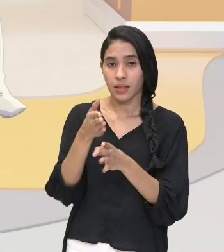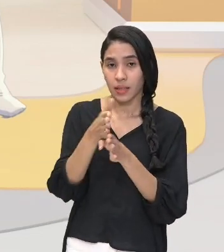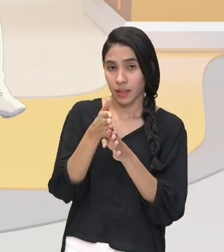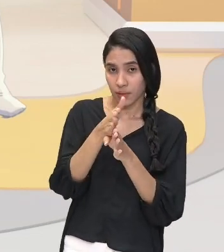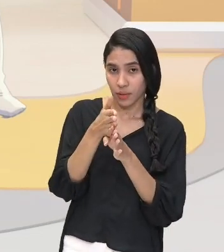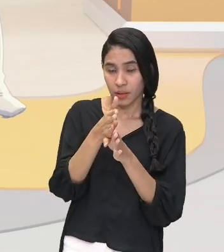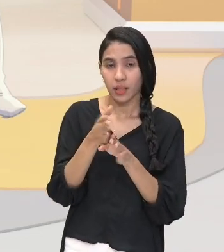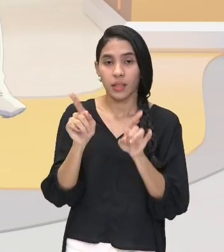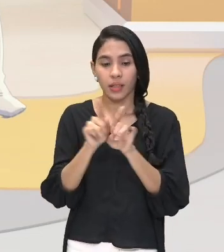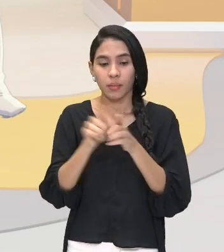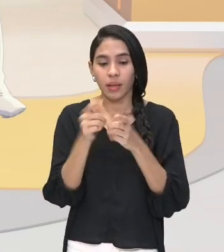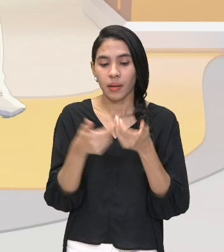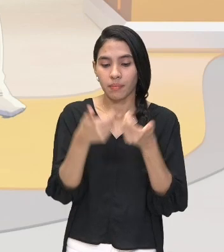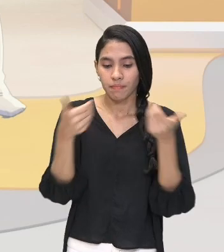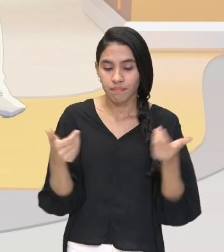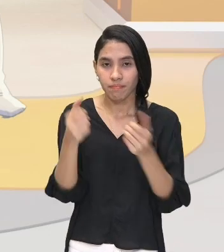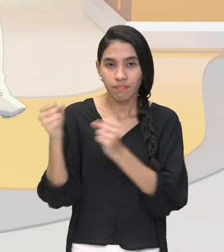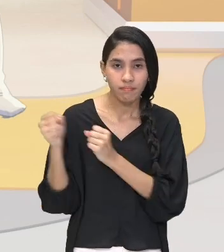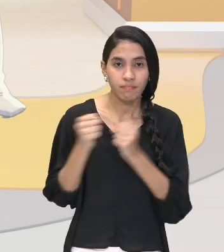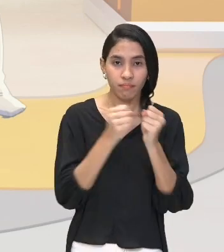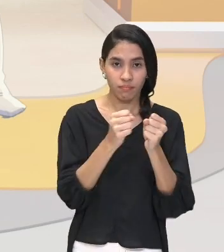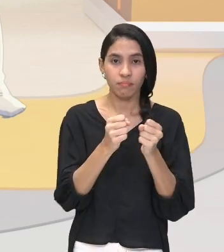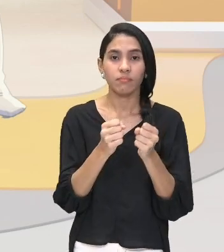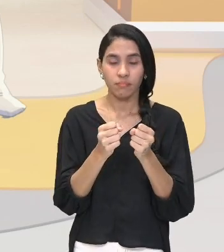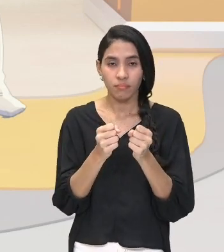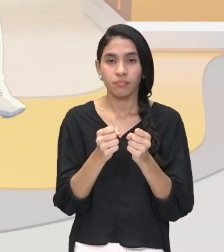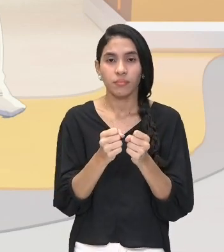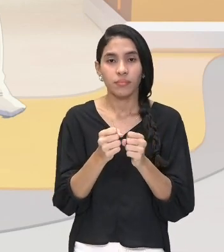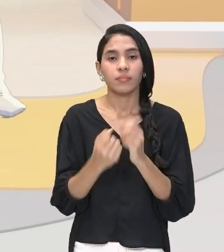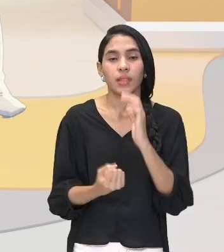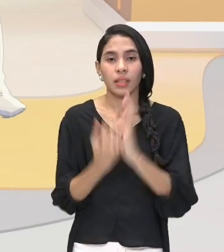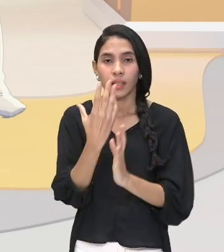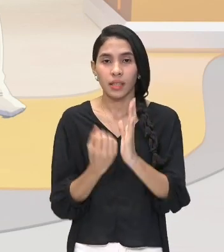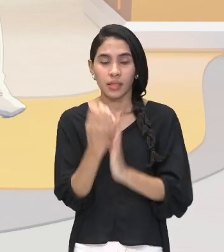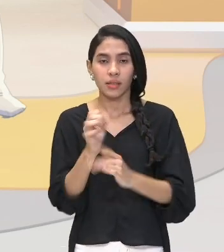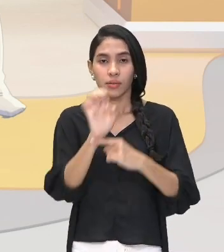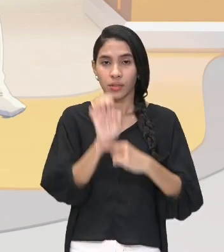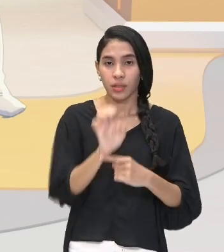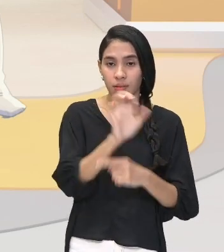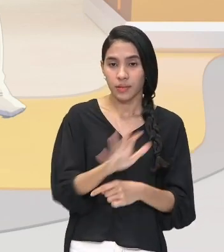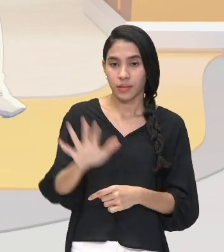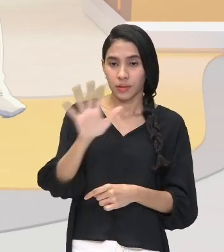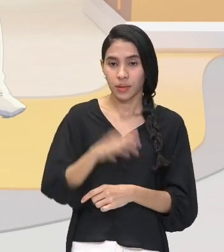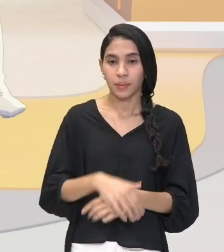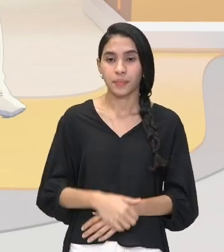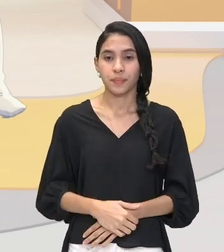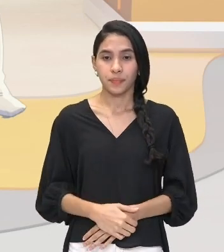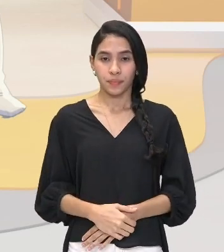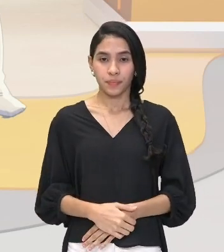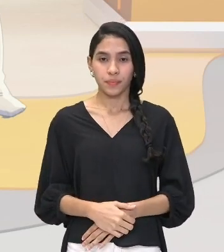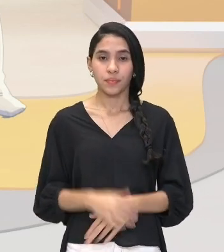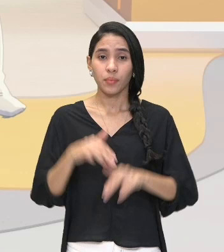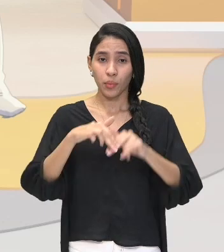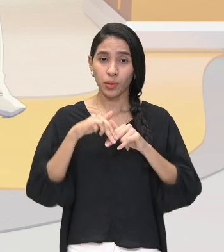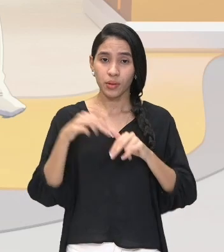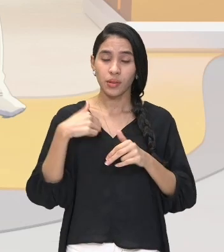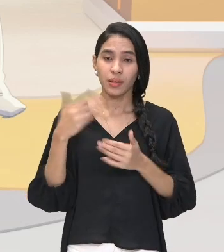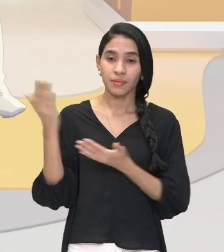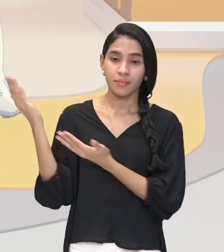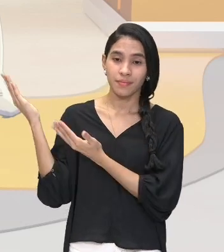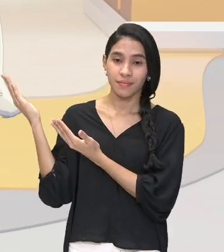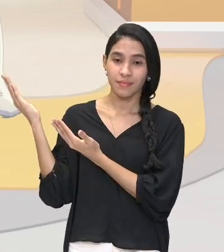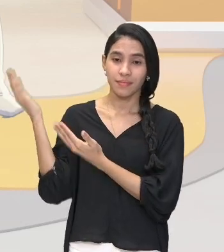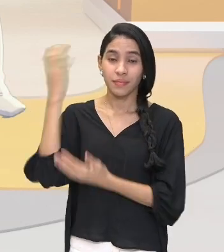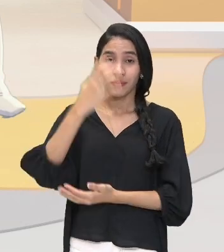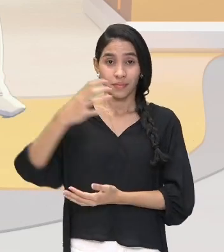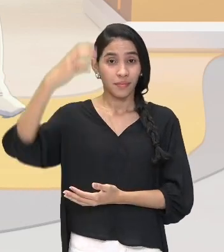delimitar o poder de formação dos estados nacionais. Por isso que eu trouxe aqui Sua Majestade,